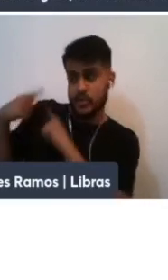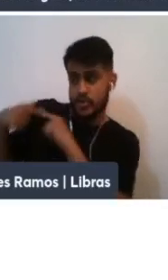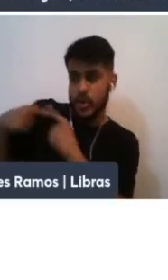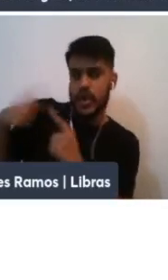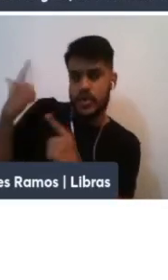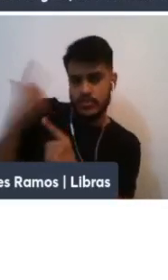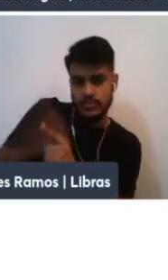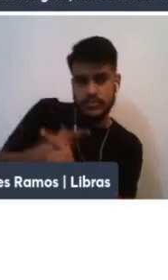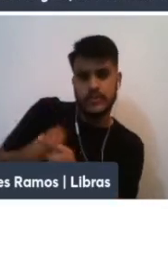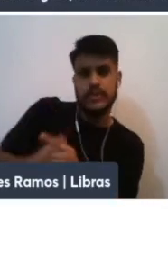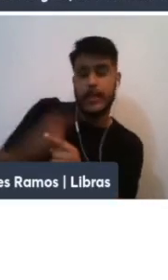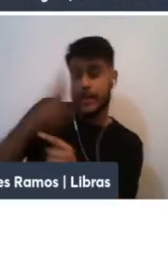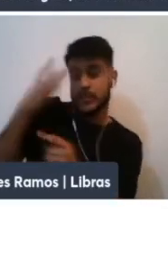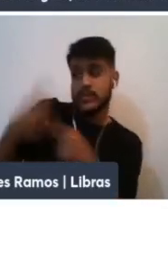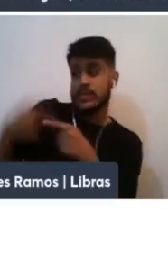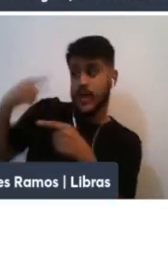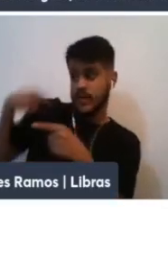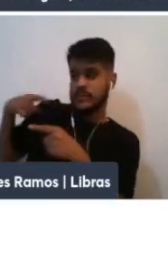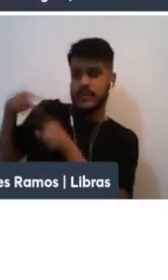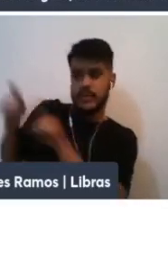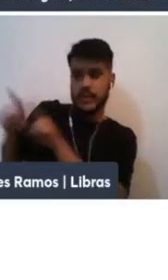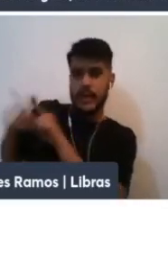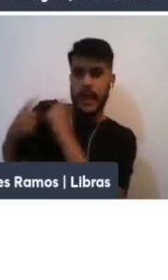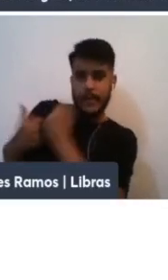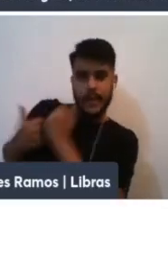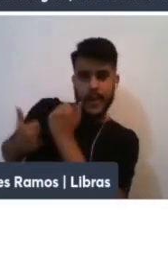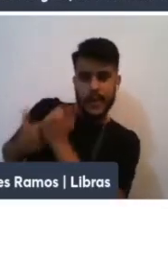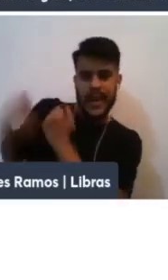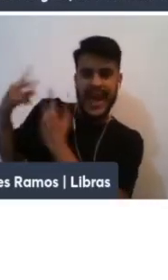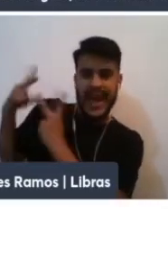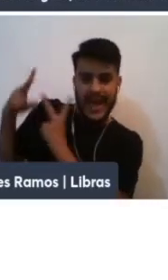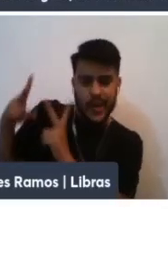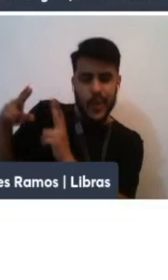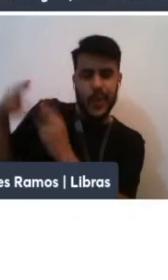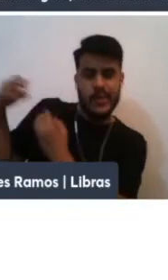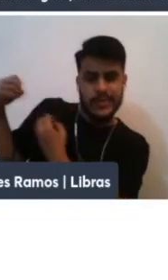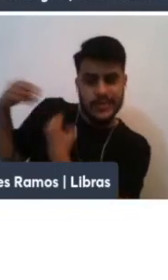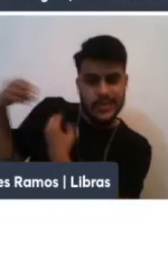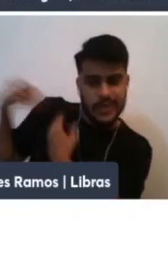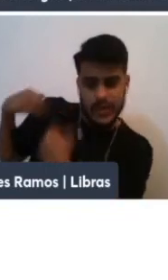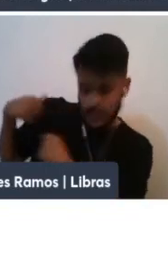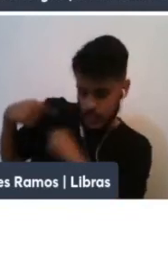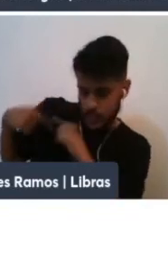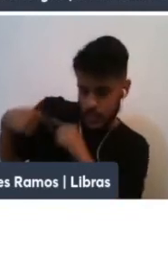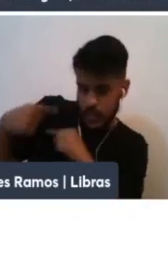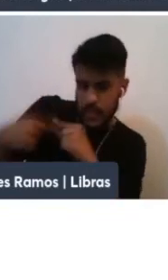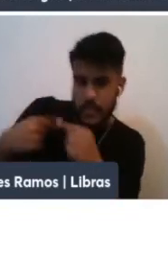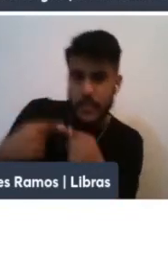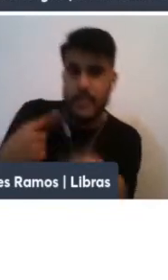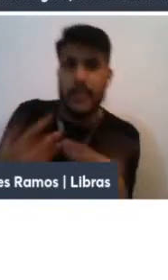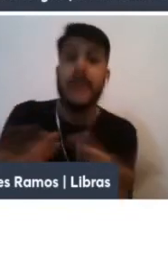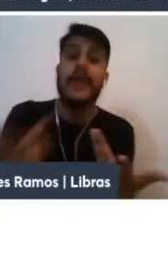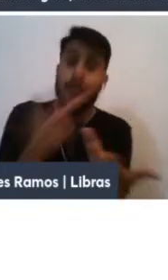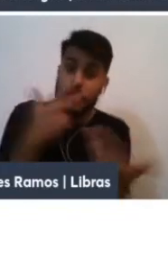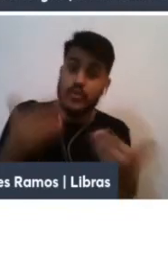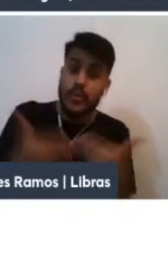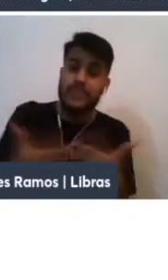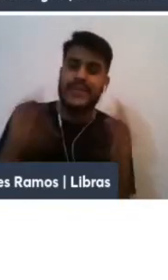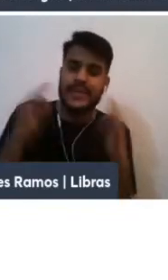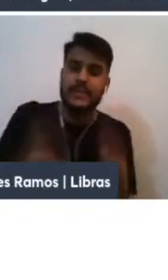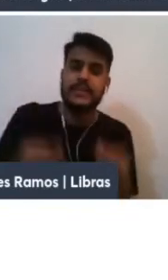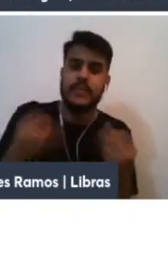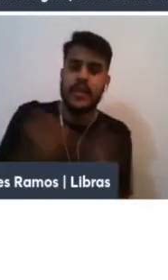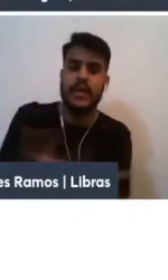vindo antes também vai ensinando, passando o bastão, as novas gerações vão chegando, e eu acho que vai se construindo um legado muito